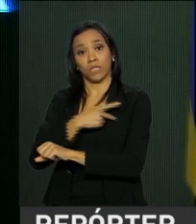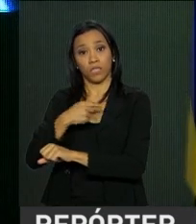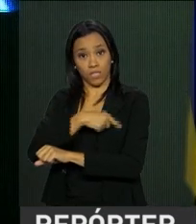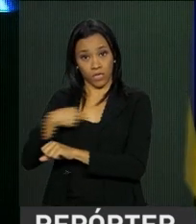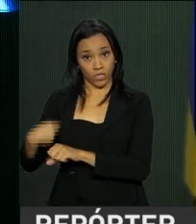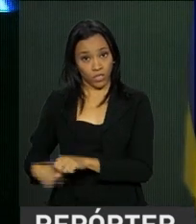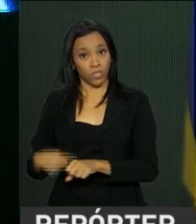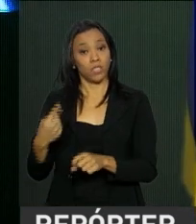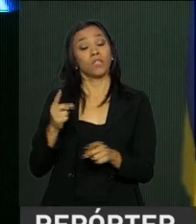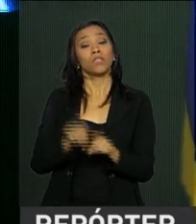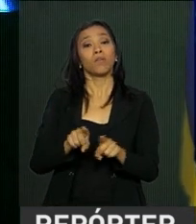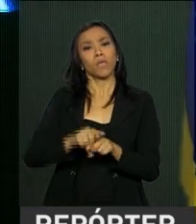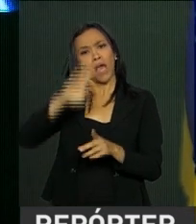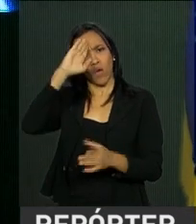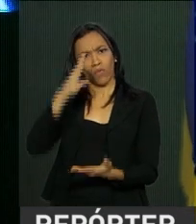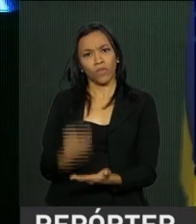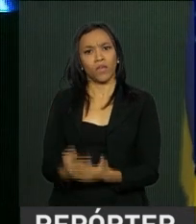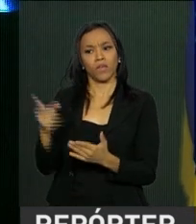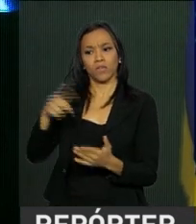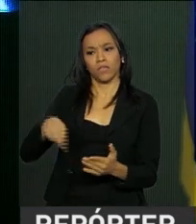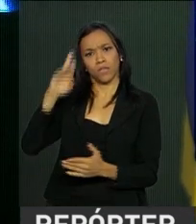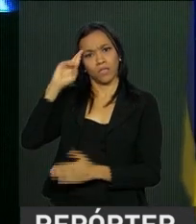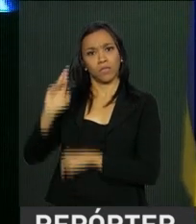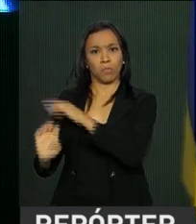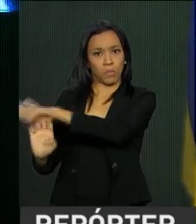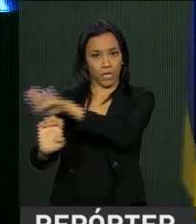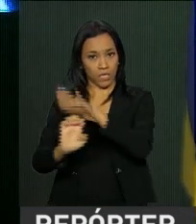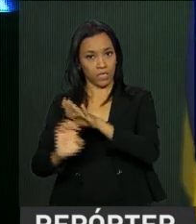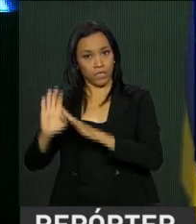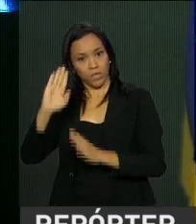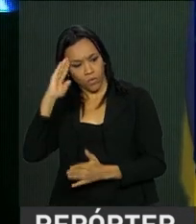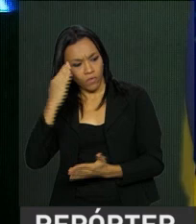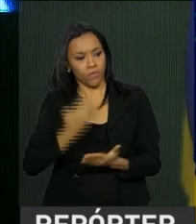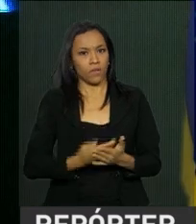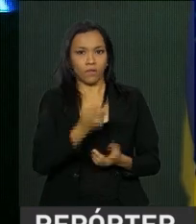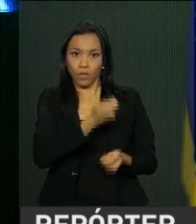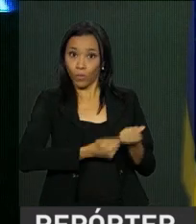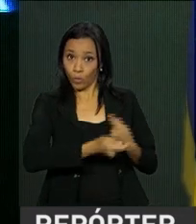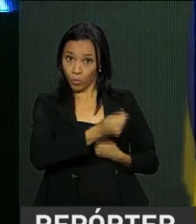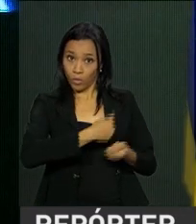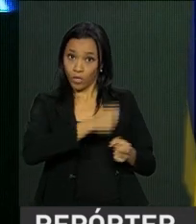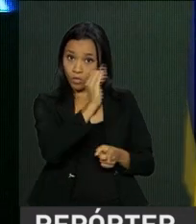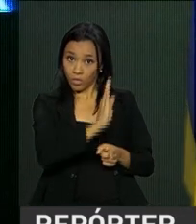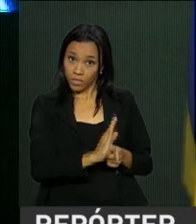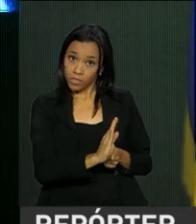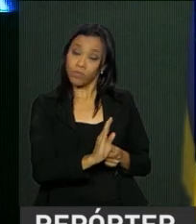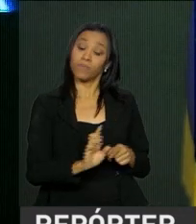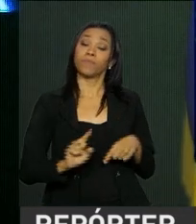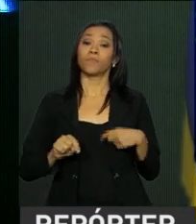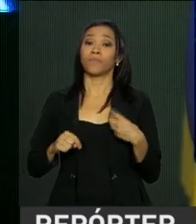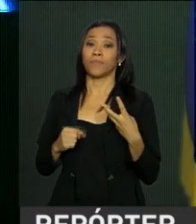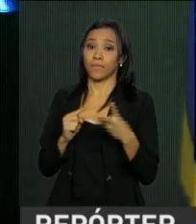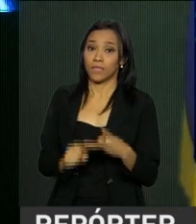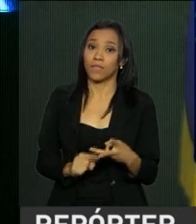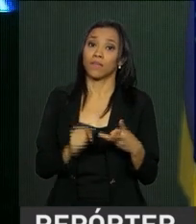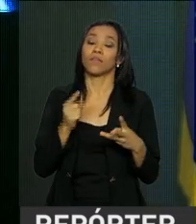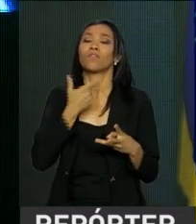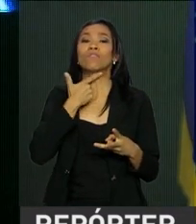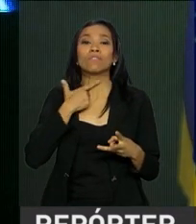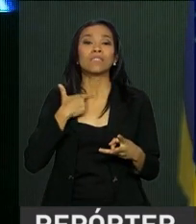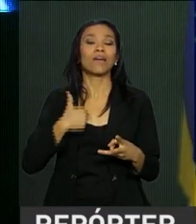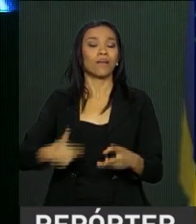a confiança do empresariado chinês na economia brasileira e, em terceiro lugar, o